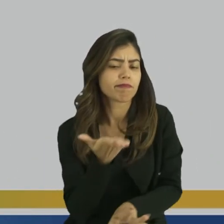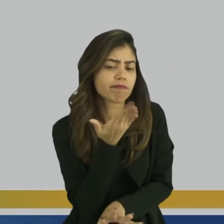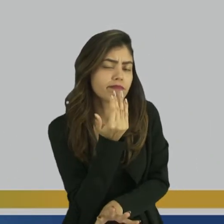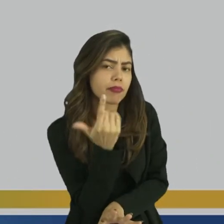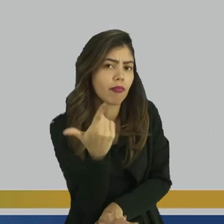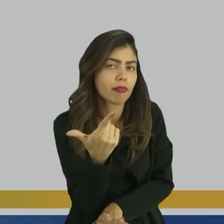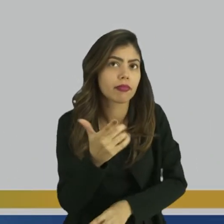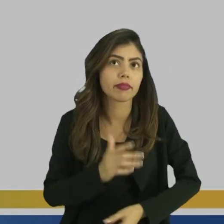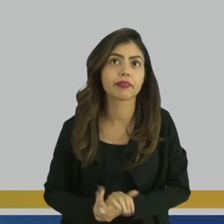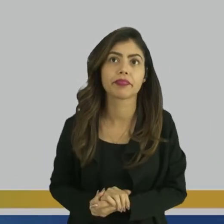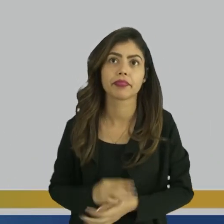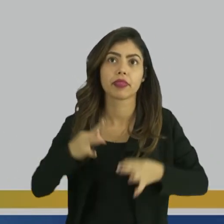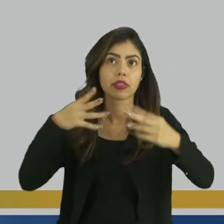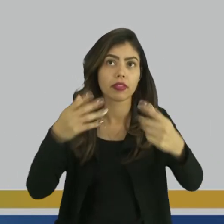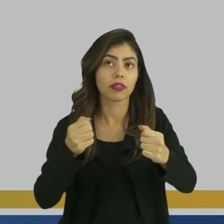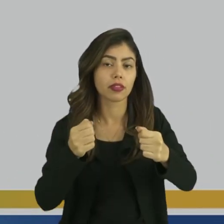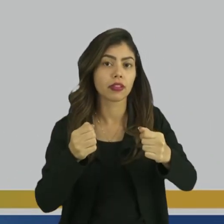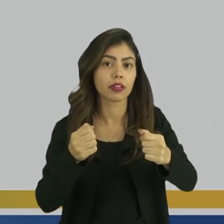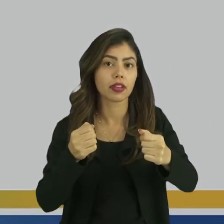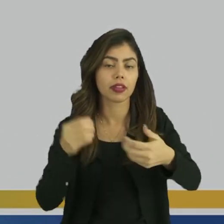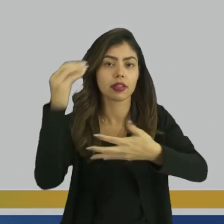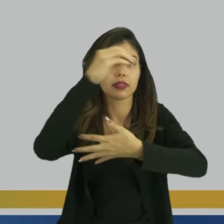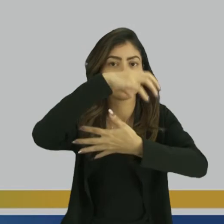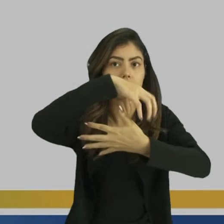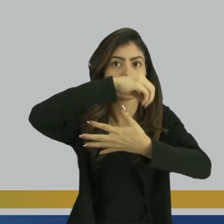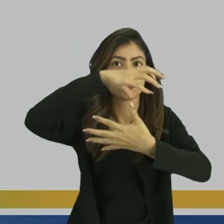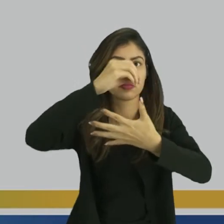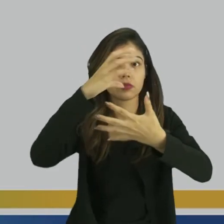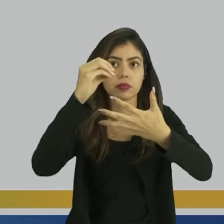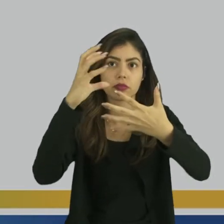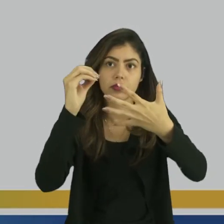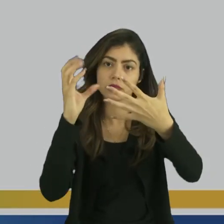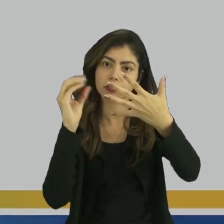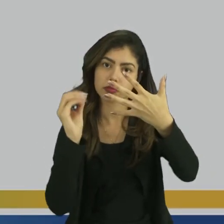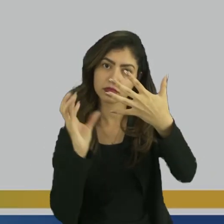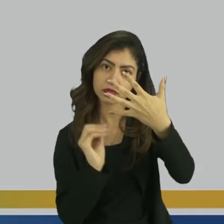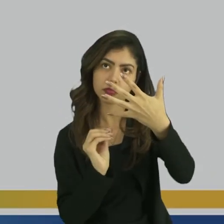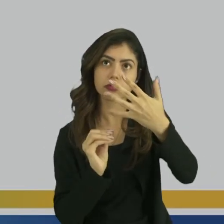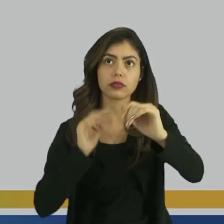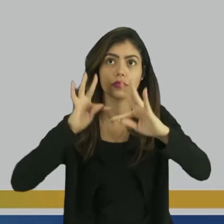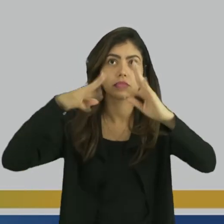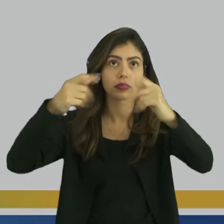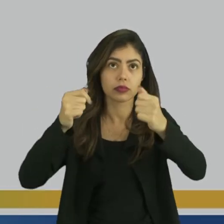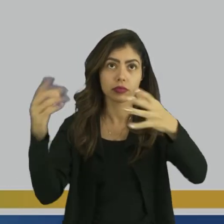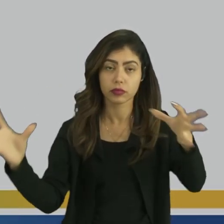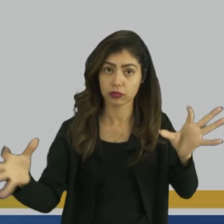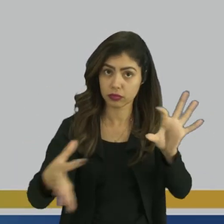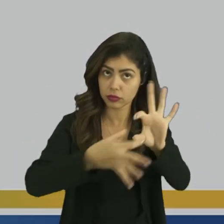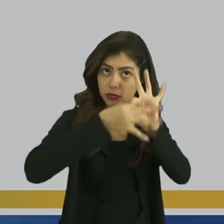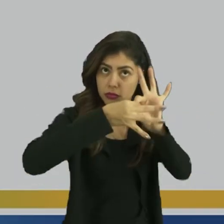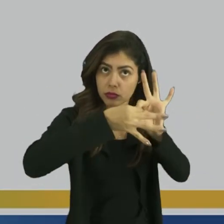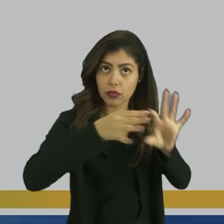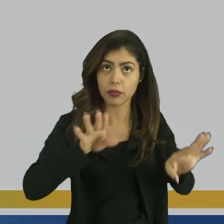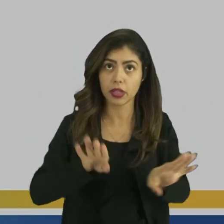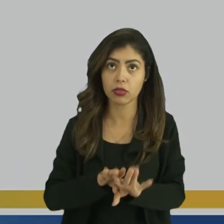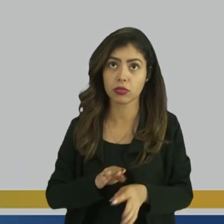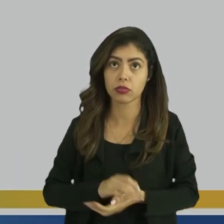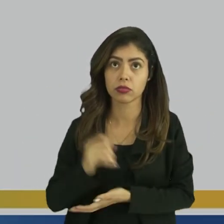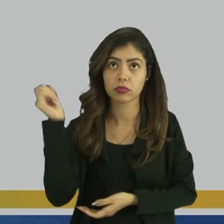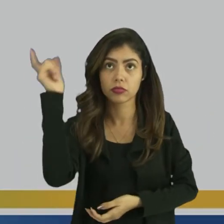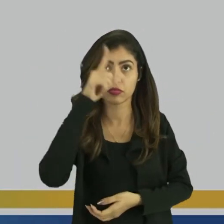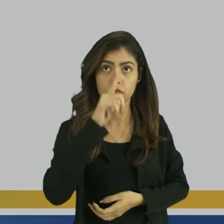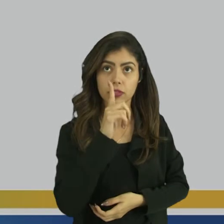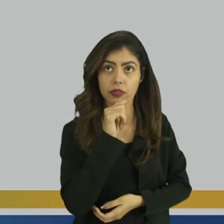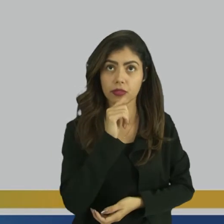alimento. Toda a cadeia alimentar está interligada por causa do sol e da água.